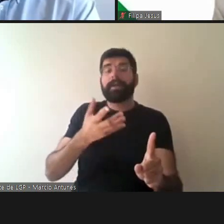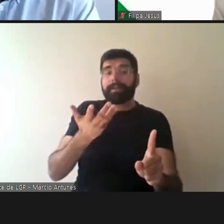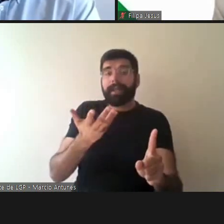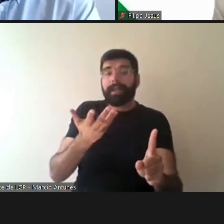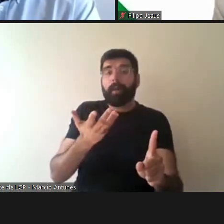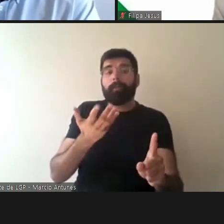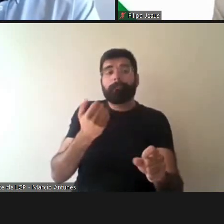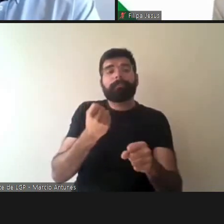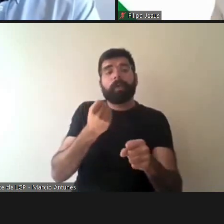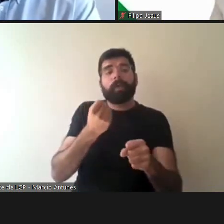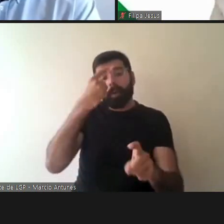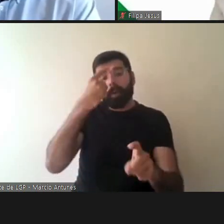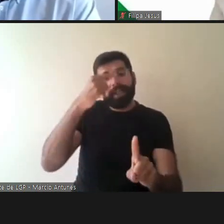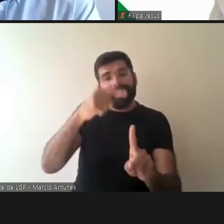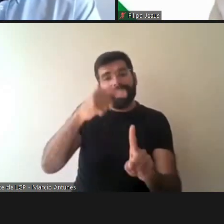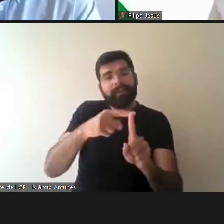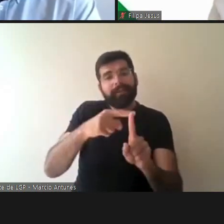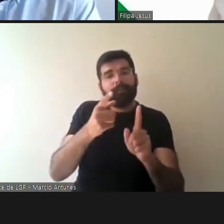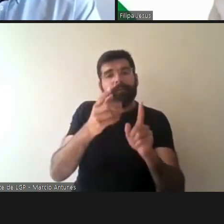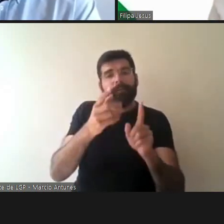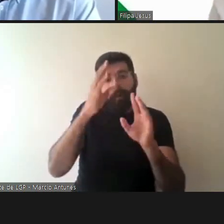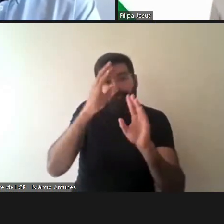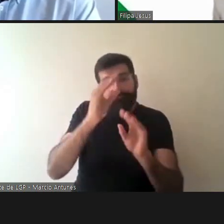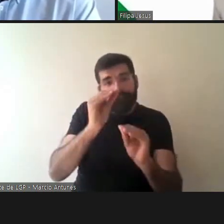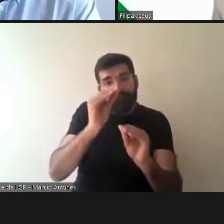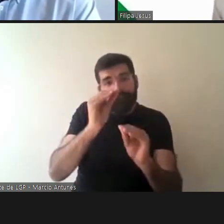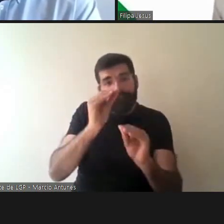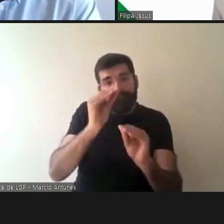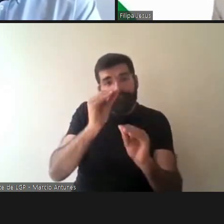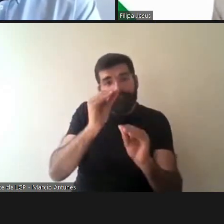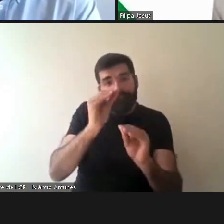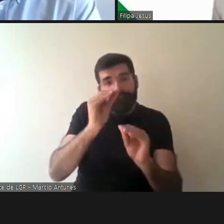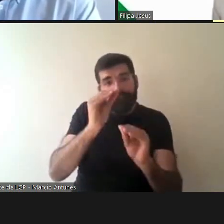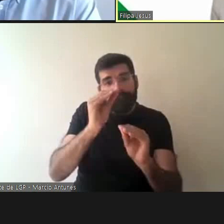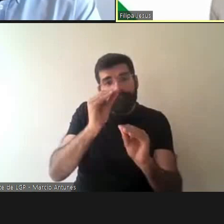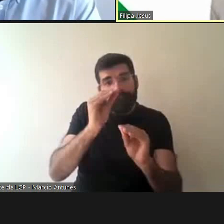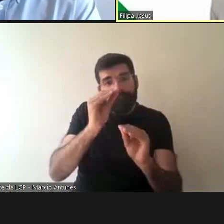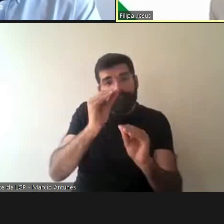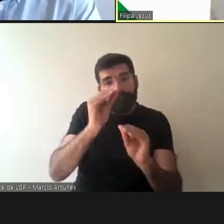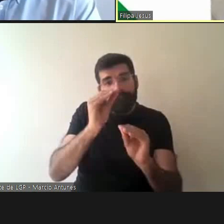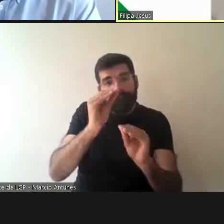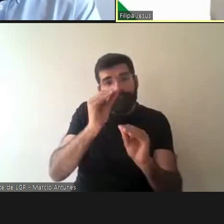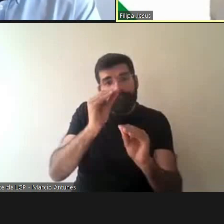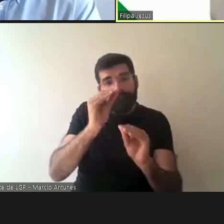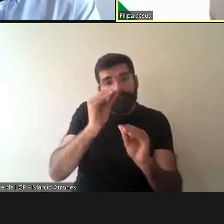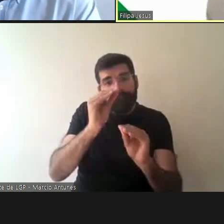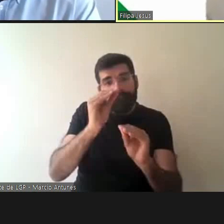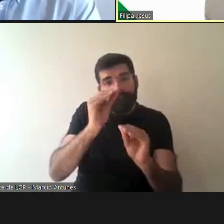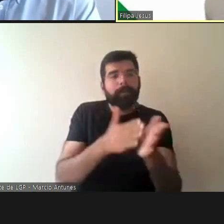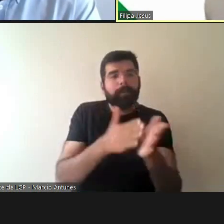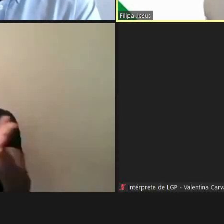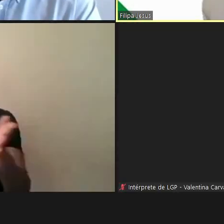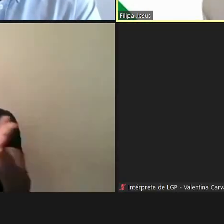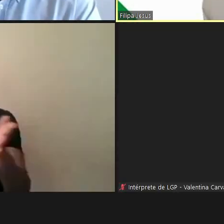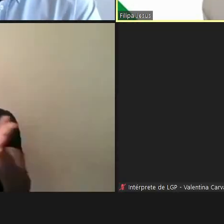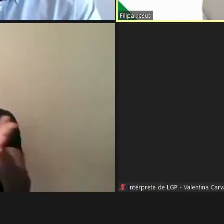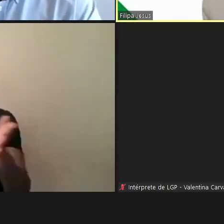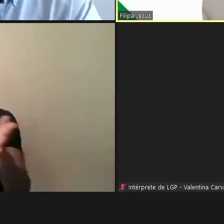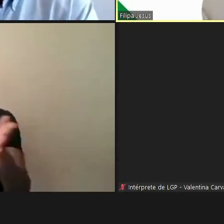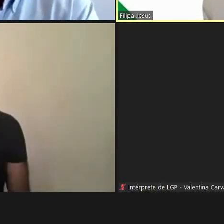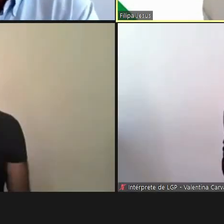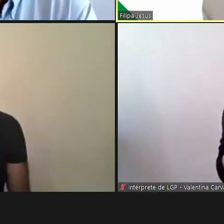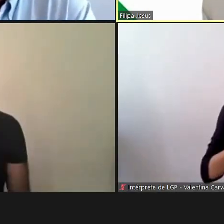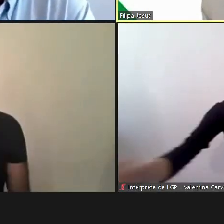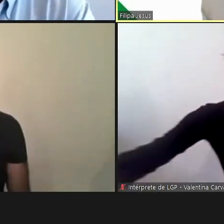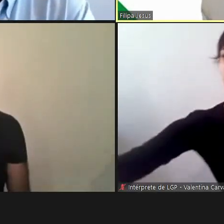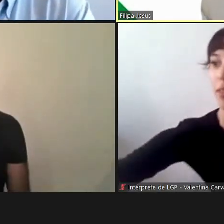esse reconhecimento e aproveitamento. Ok, muito obrigada. Eu vou aproveitar também para